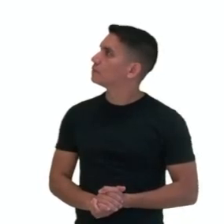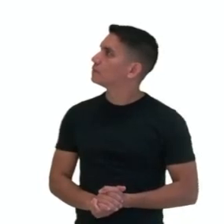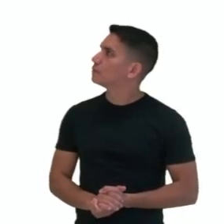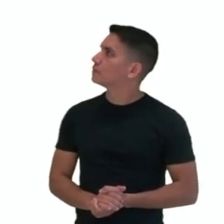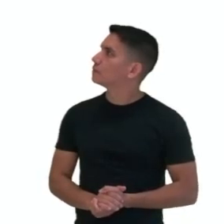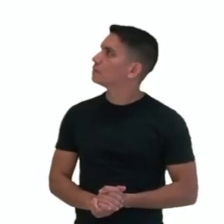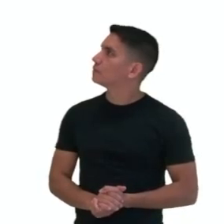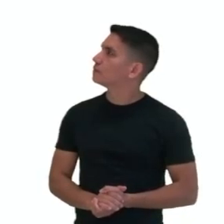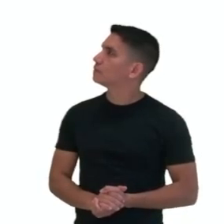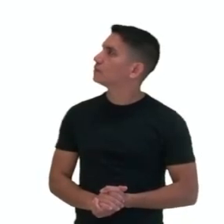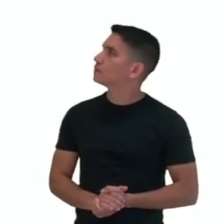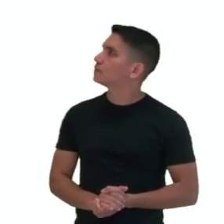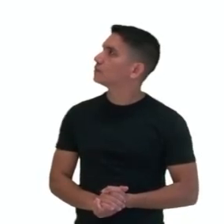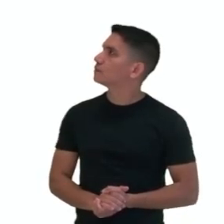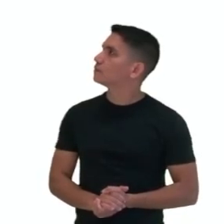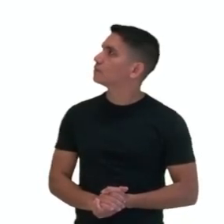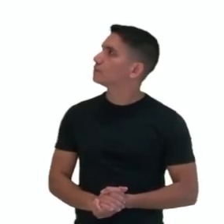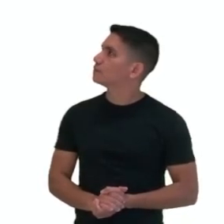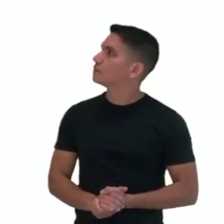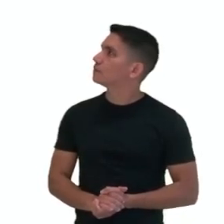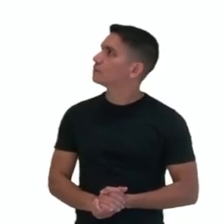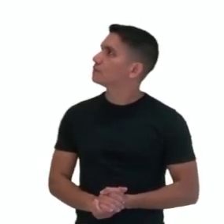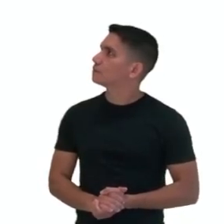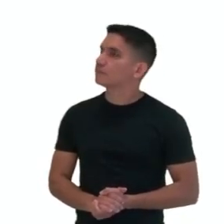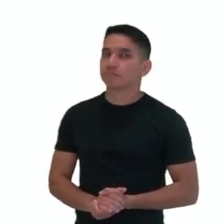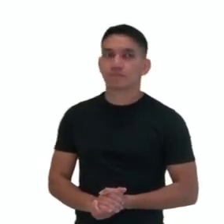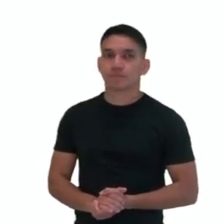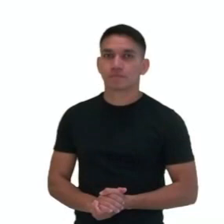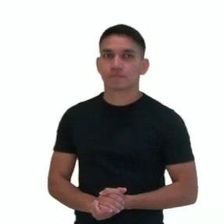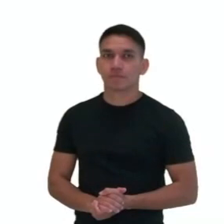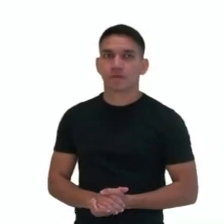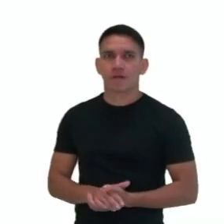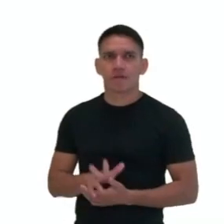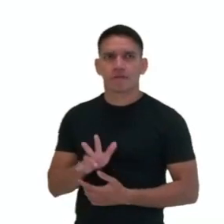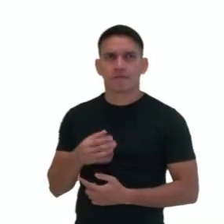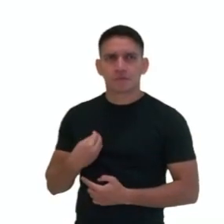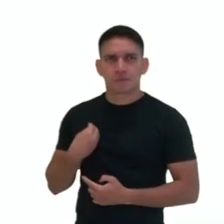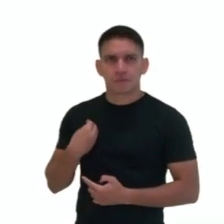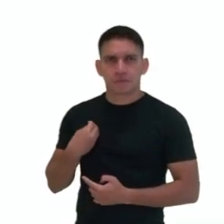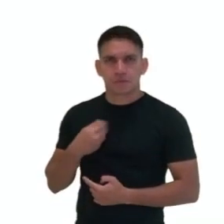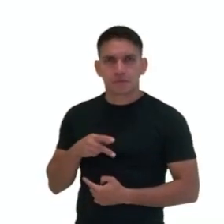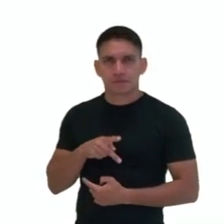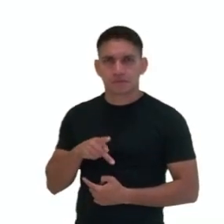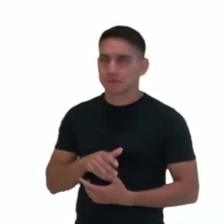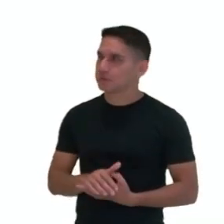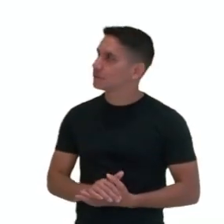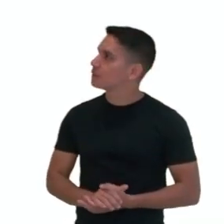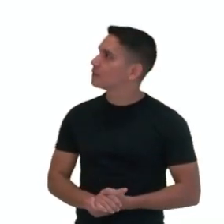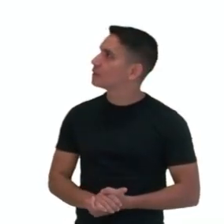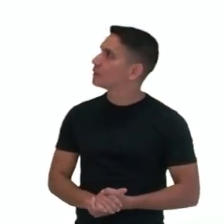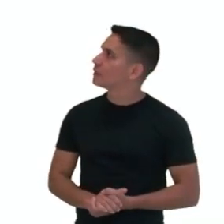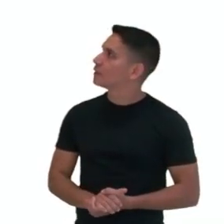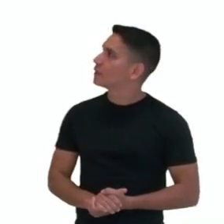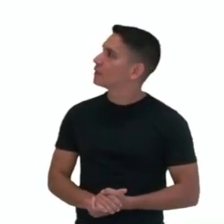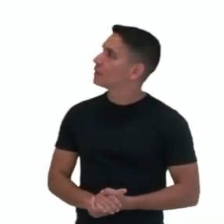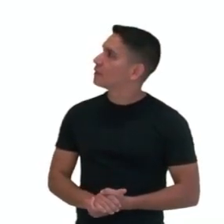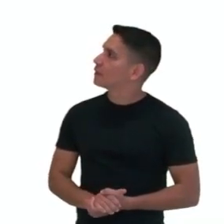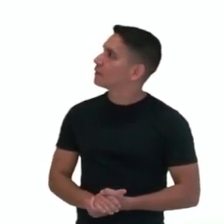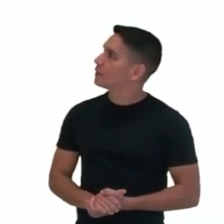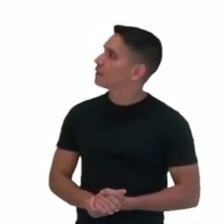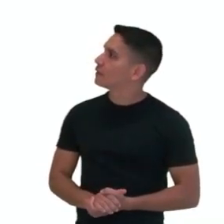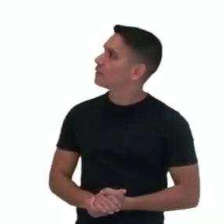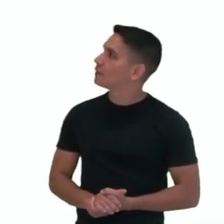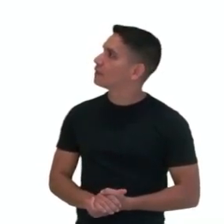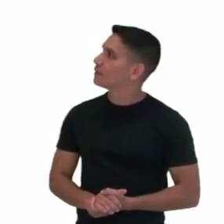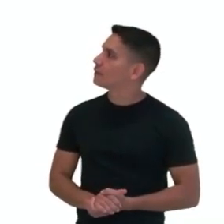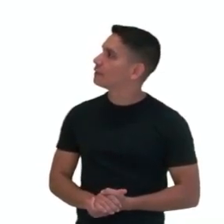ser costureira, professora. Vou ser professora, falei num sopro. Mulher terminando o